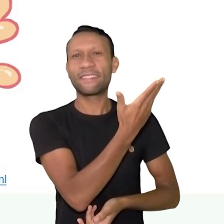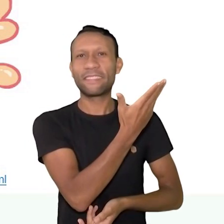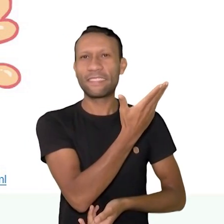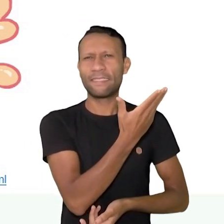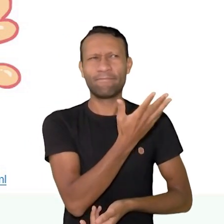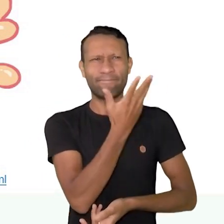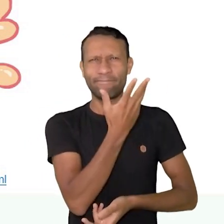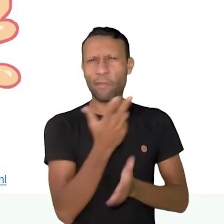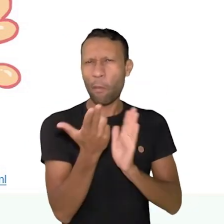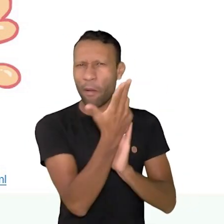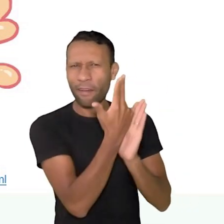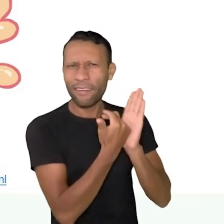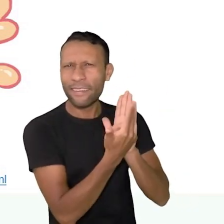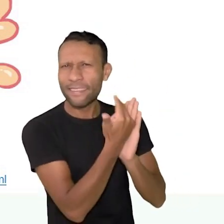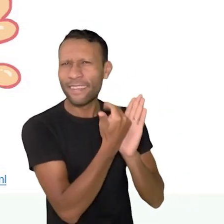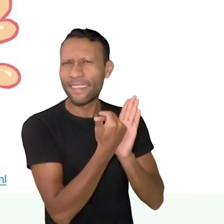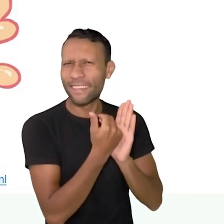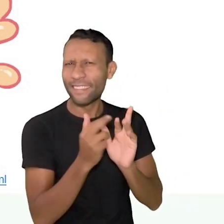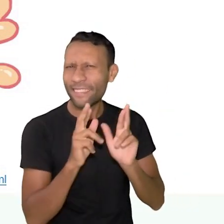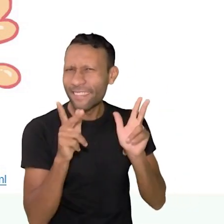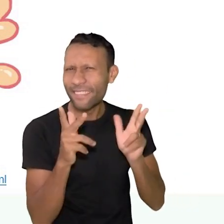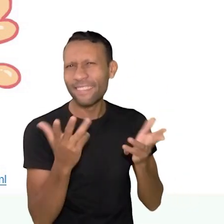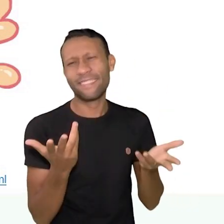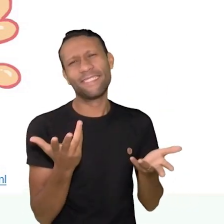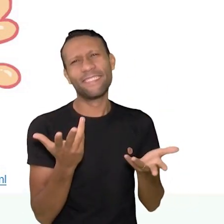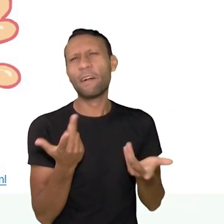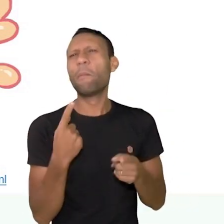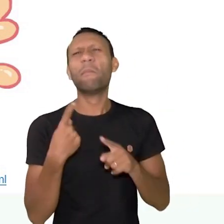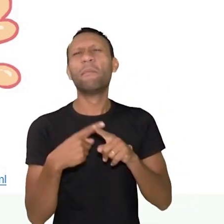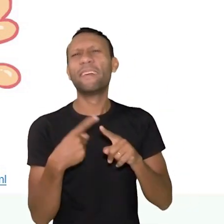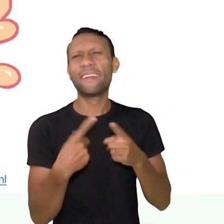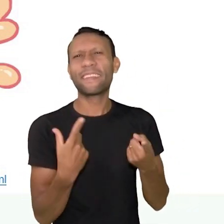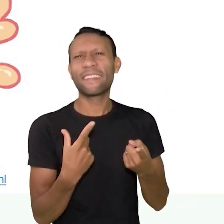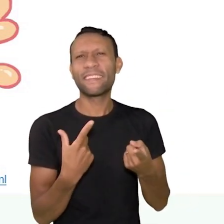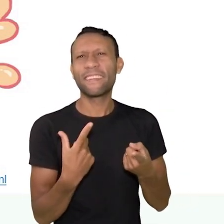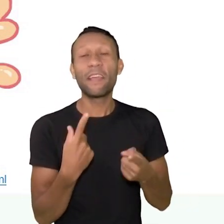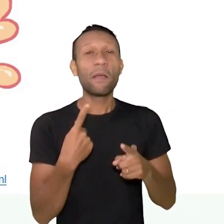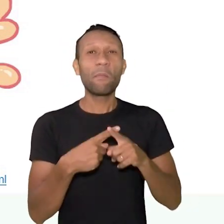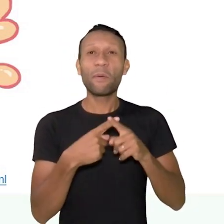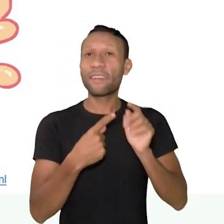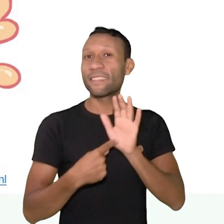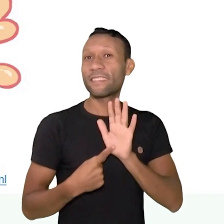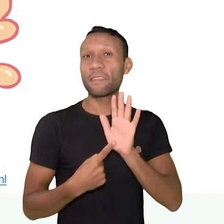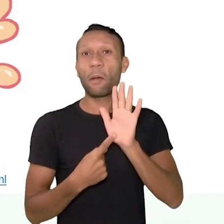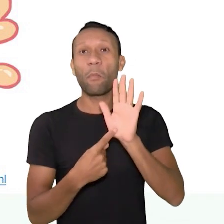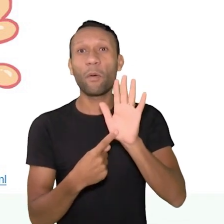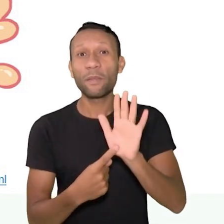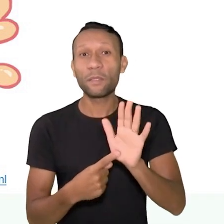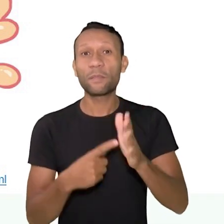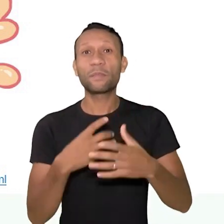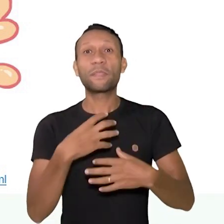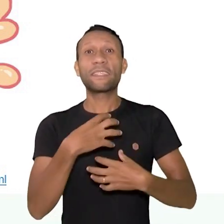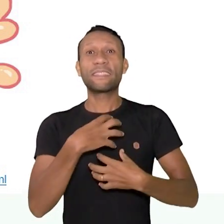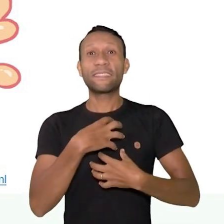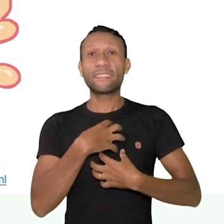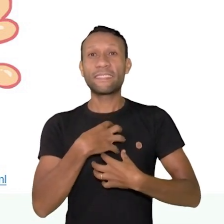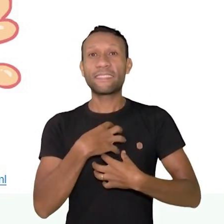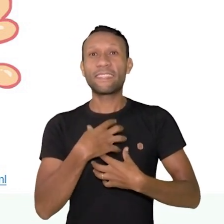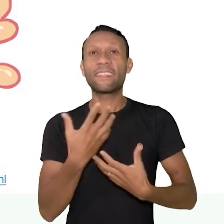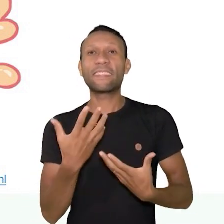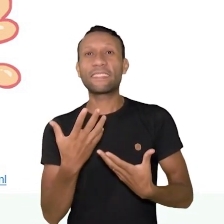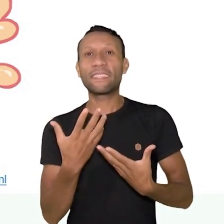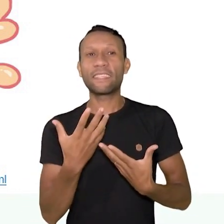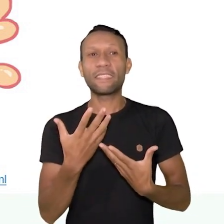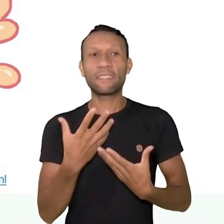estranho, ele é muito feio, tá? Mas ele é feio assim porque ele está representando os nossos sentidos. Ele